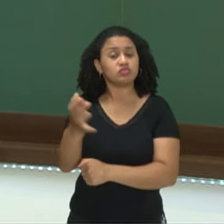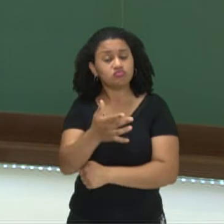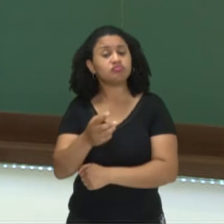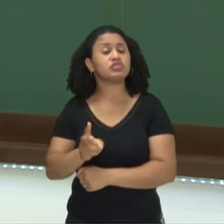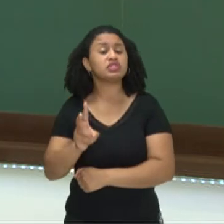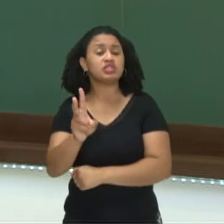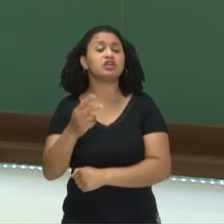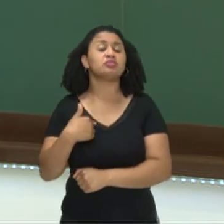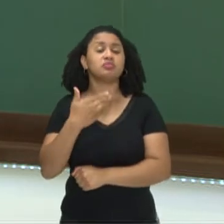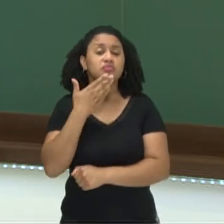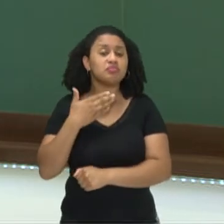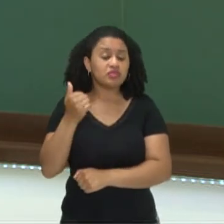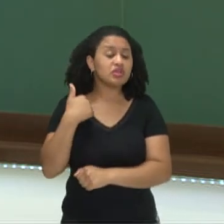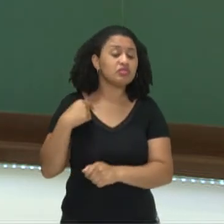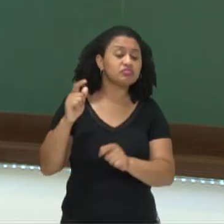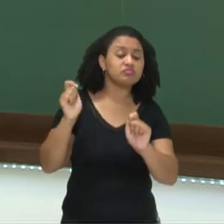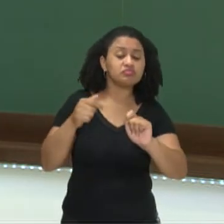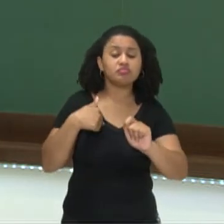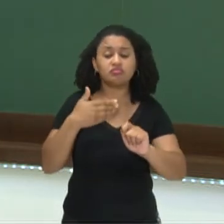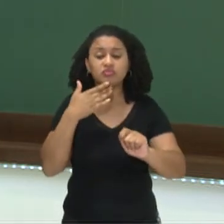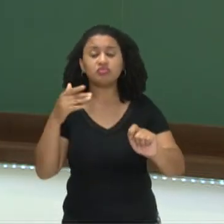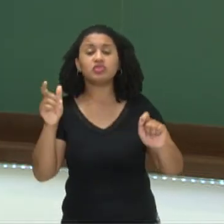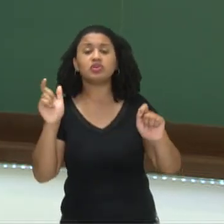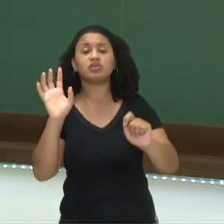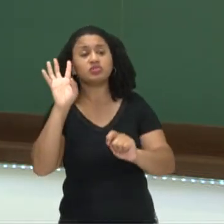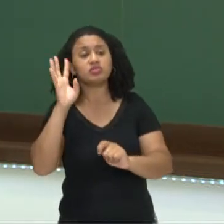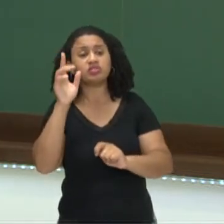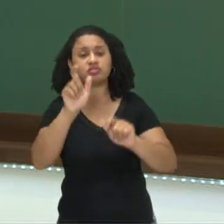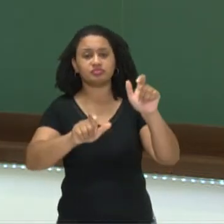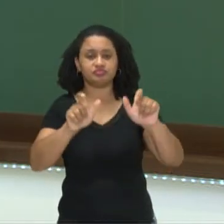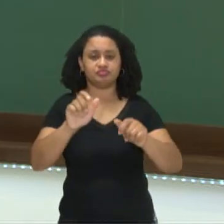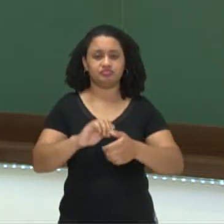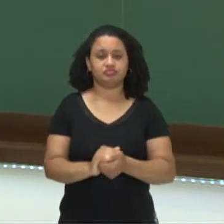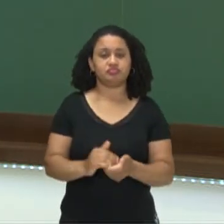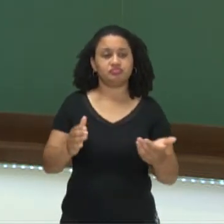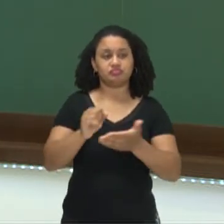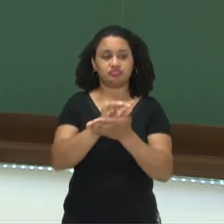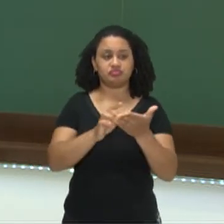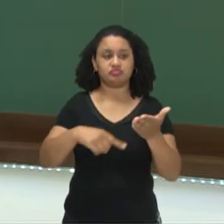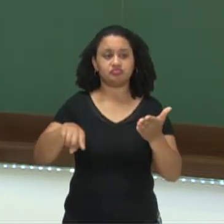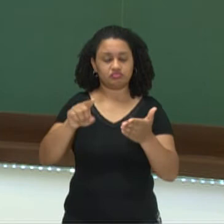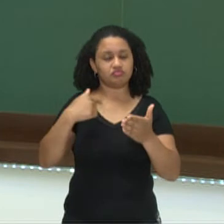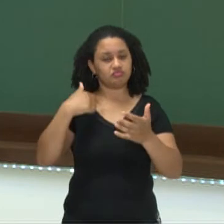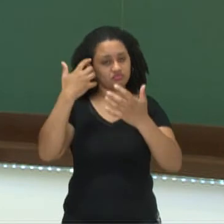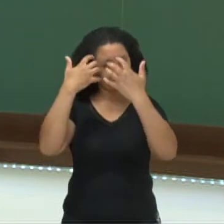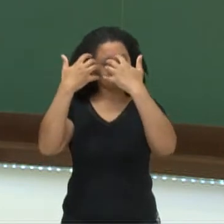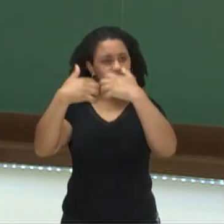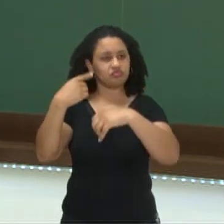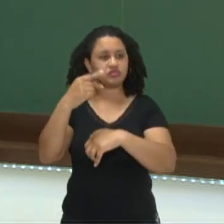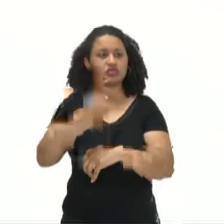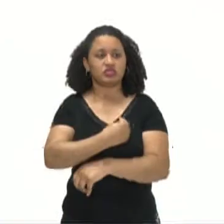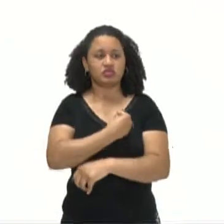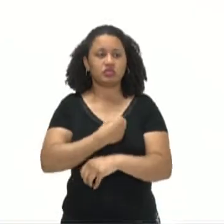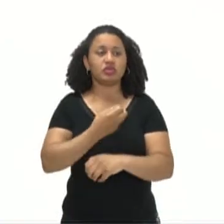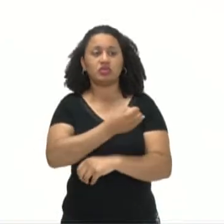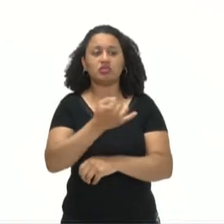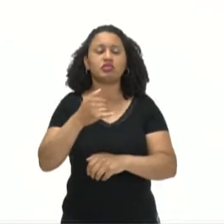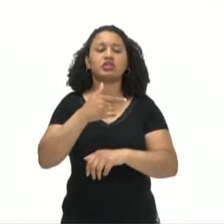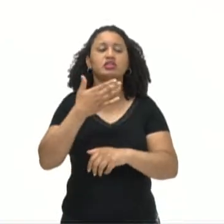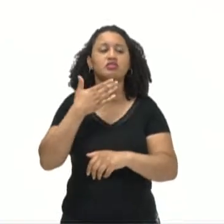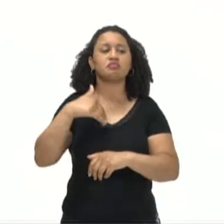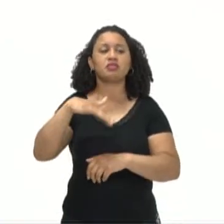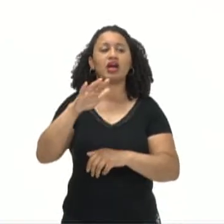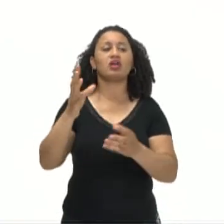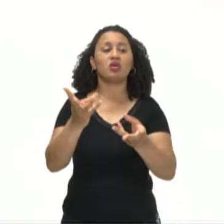indo melhor e oferecendo melhores soluções para as pessoas. Exercício para você, pensando na sua vida. Quais são as